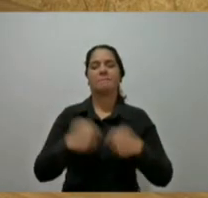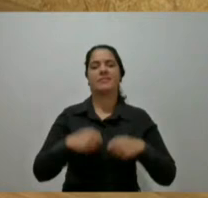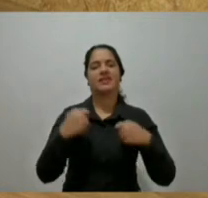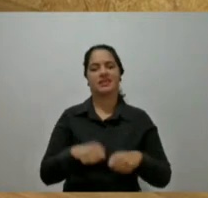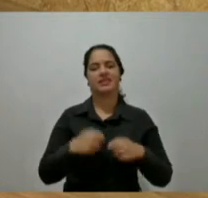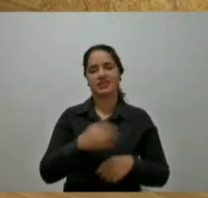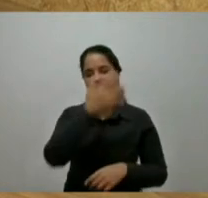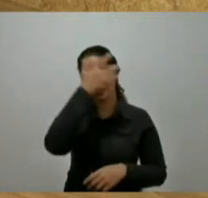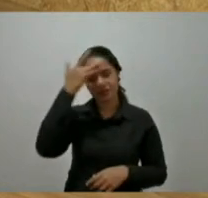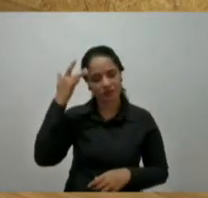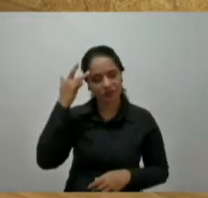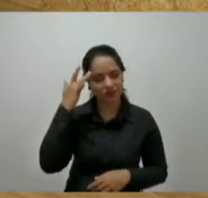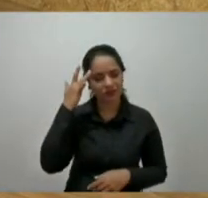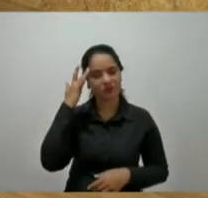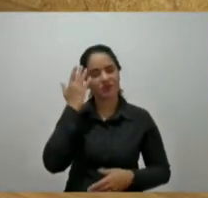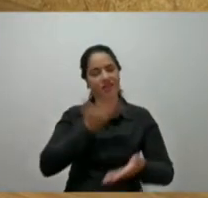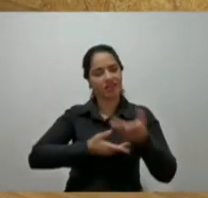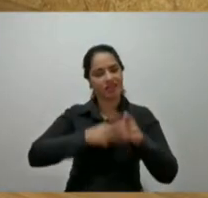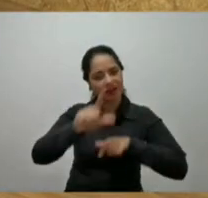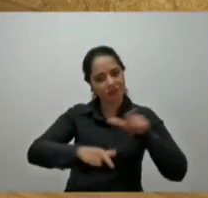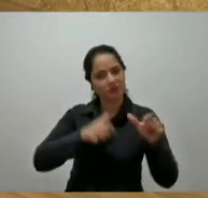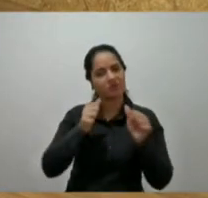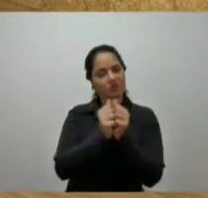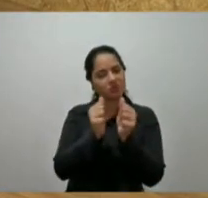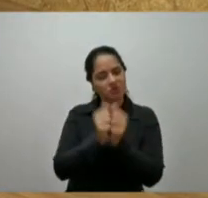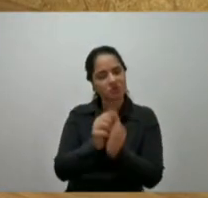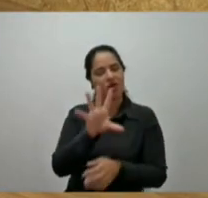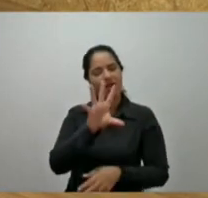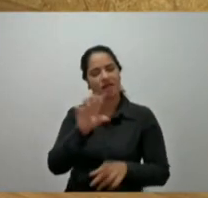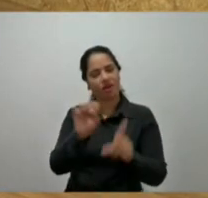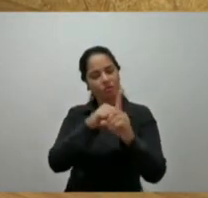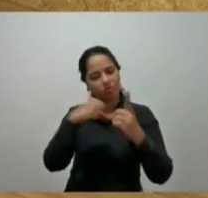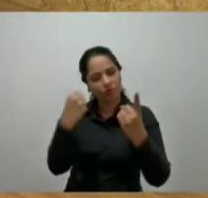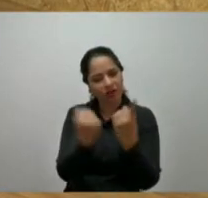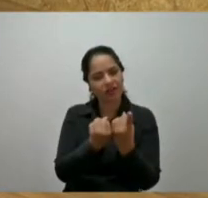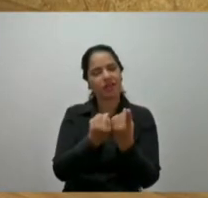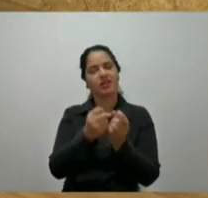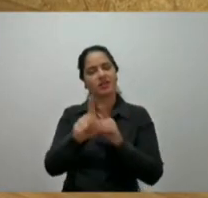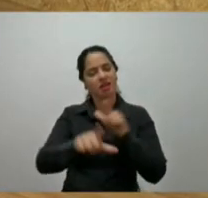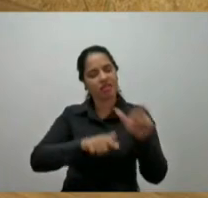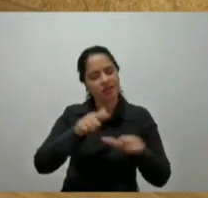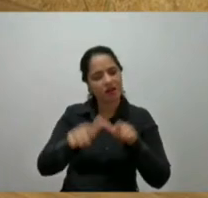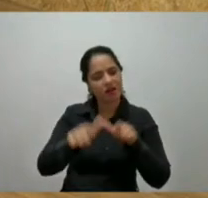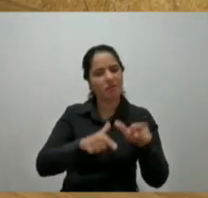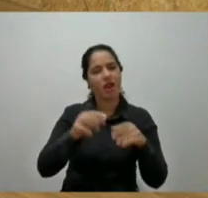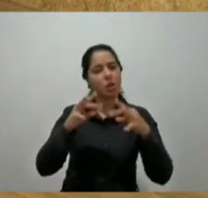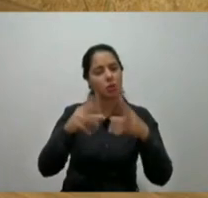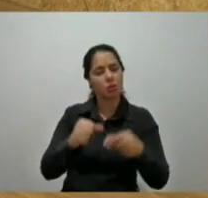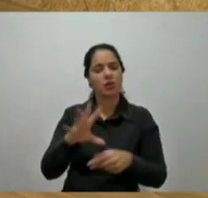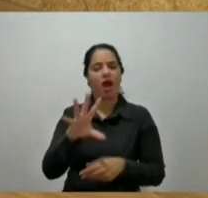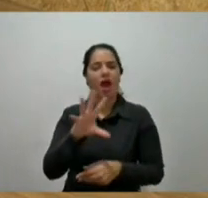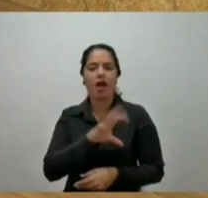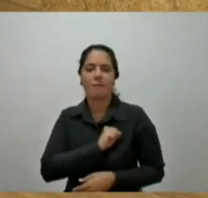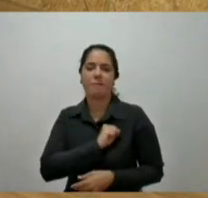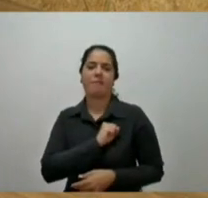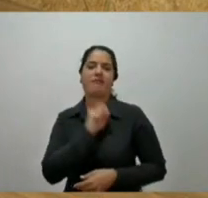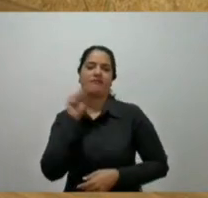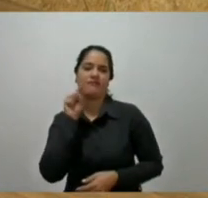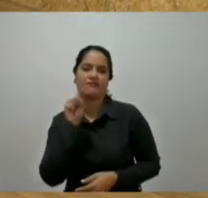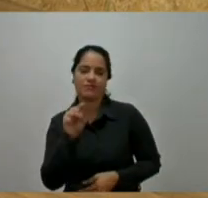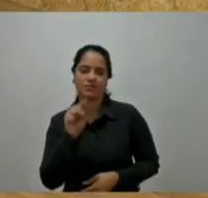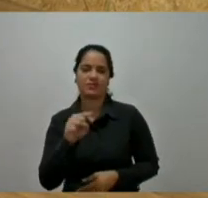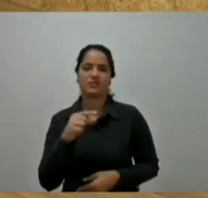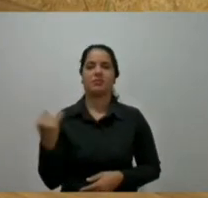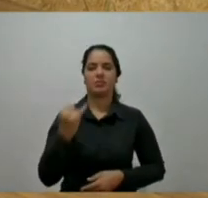seus funcionários, pela sociedade, e aí tudo vai dar certo. Né? Então, acho que muitas empresas são sem saber, e muitas empresas dizem que são, mas não acreditam